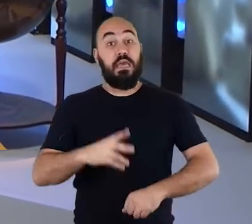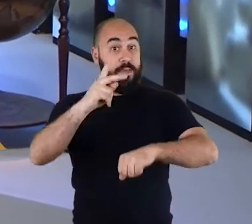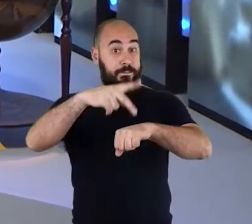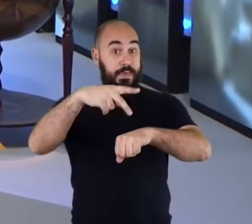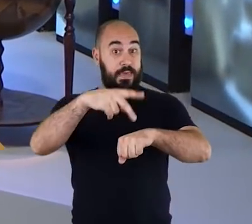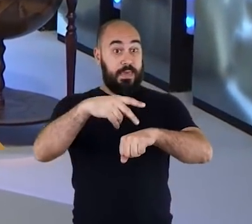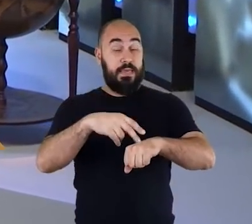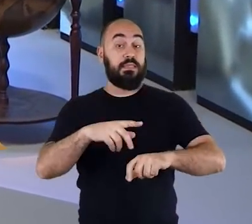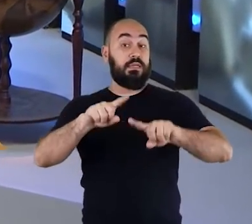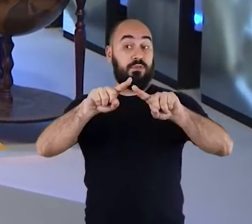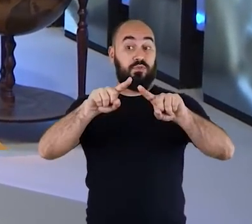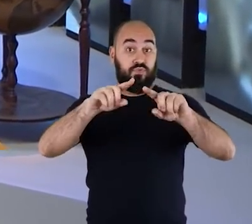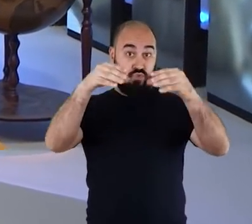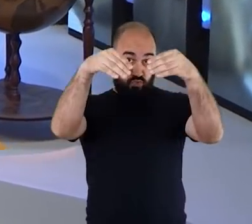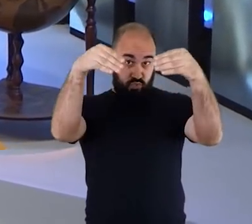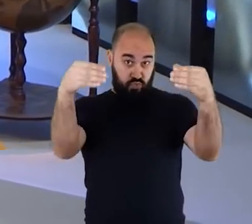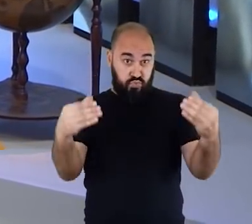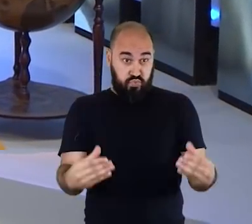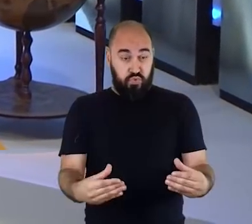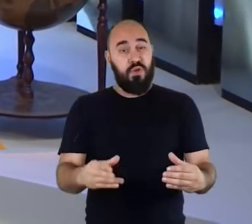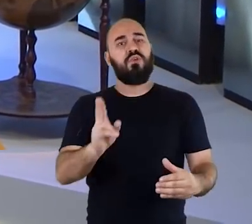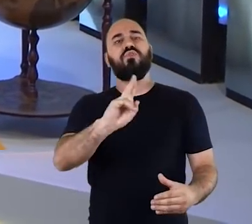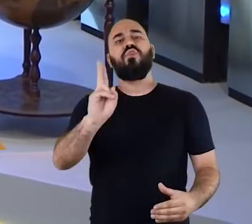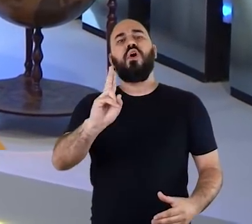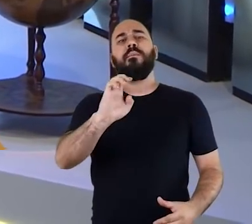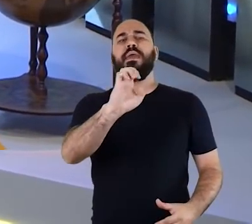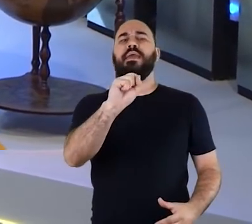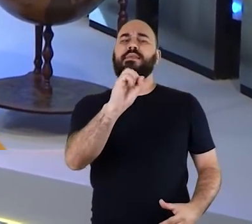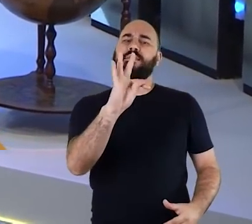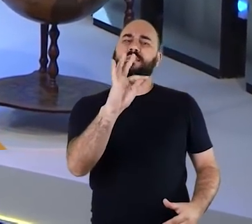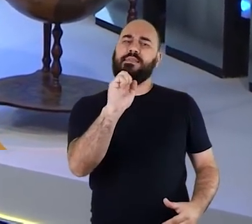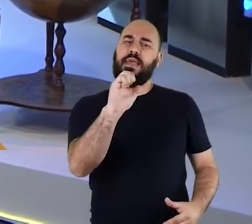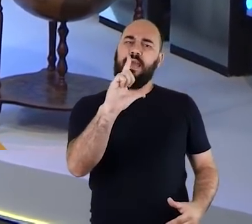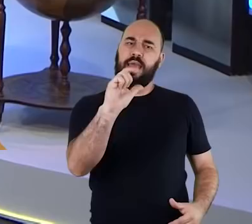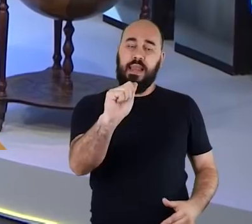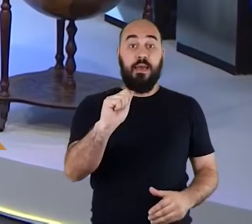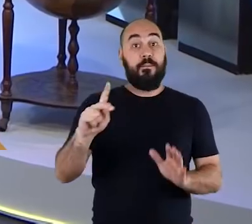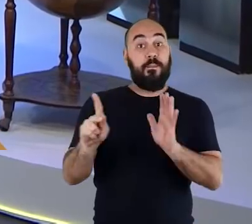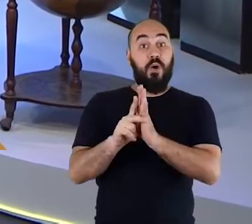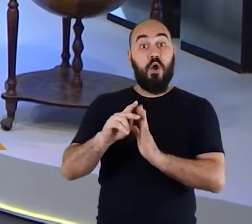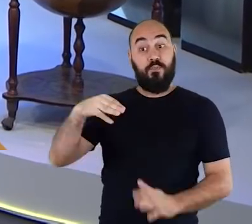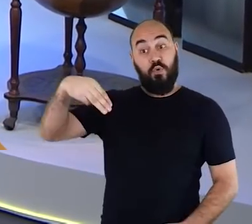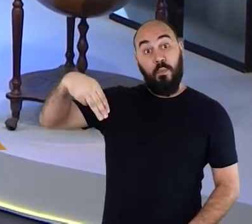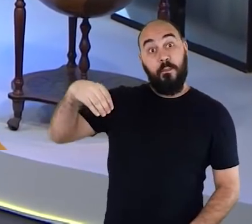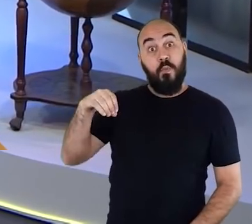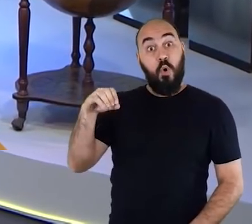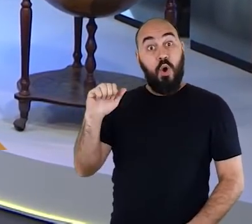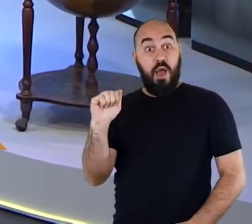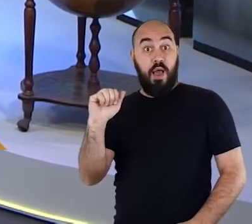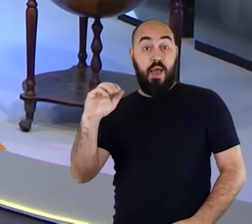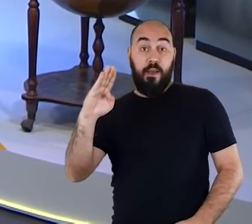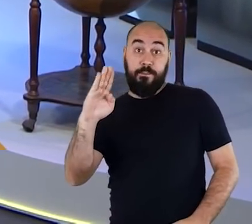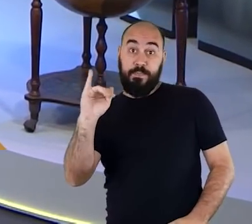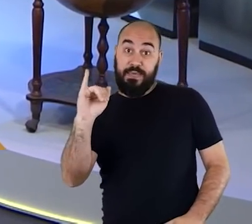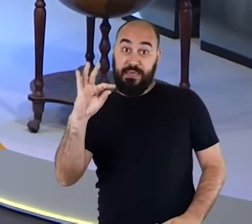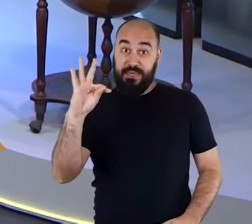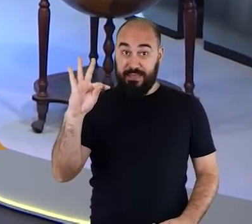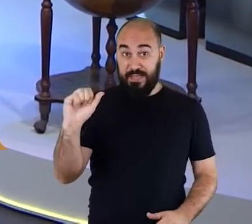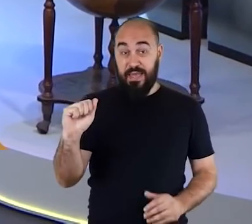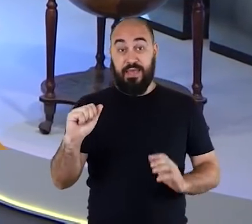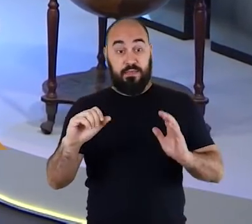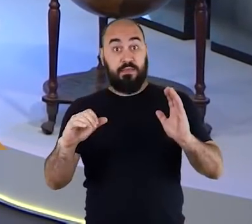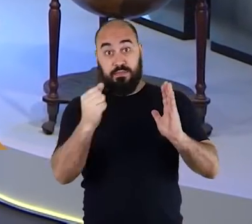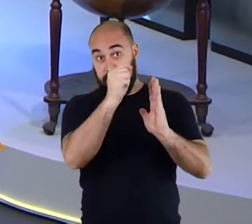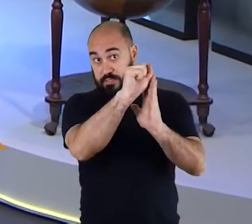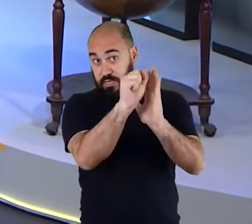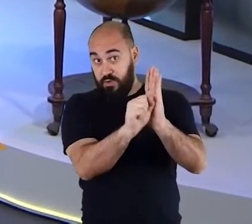também conhecida como Pedra Moabita. Ela data do século IX a.C. E ela foi descoberta em Dibon,